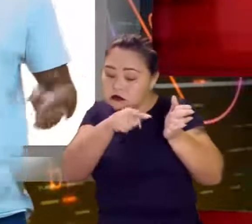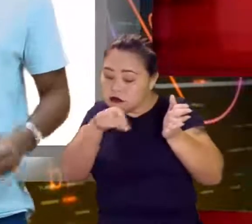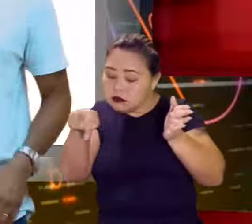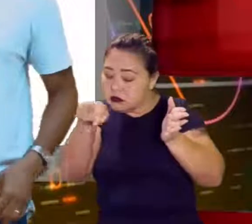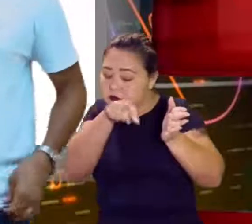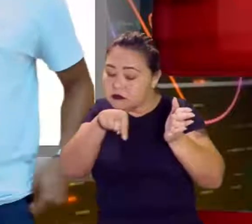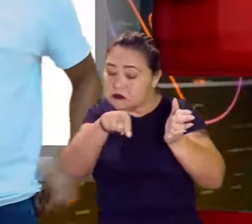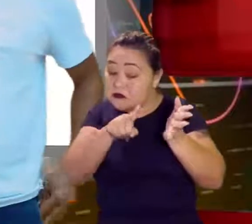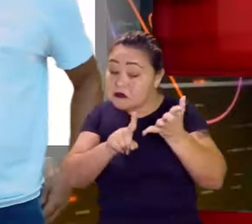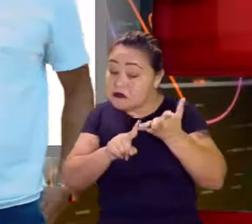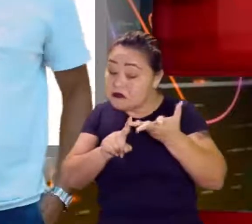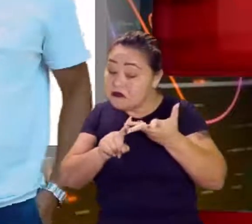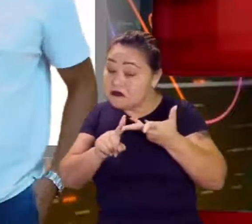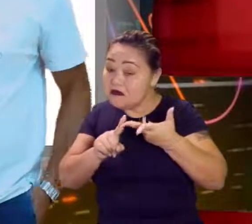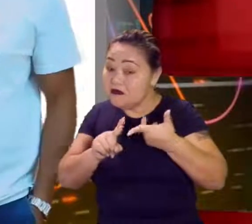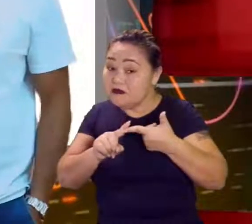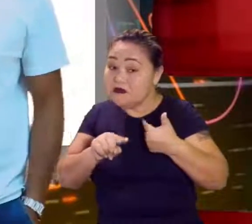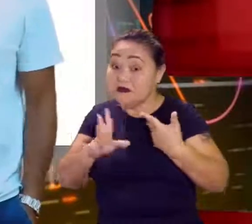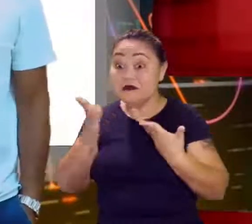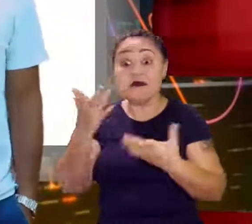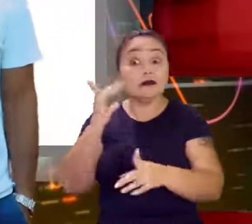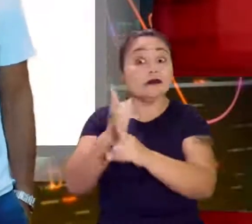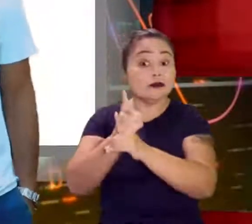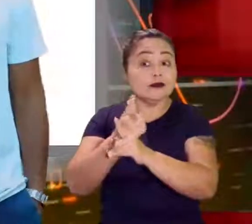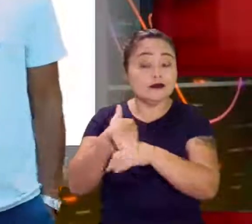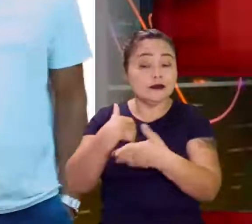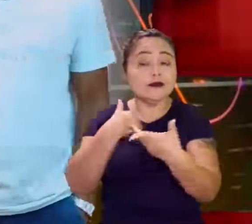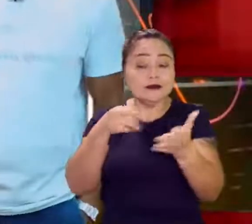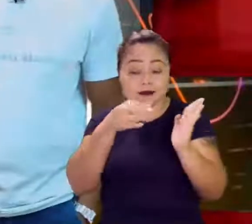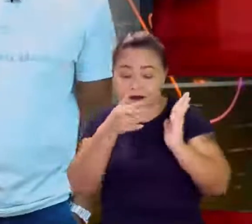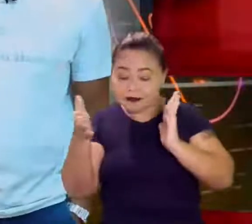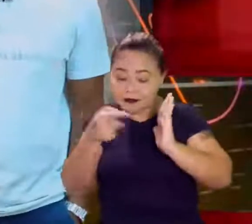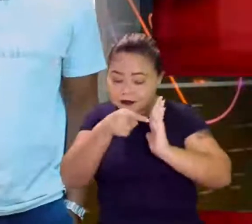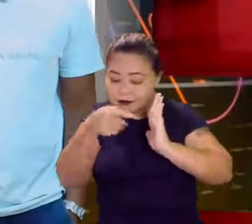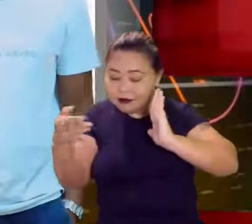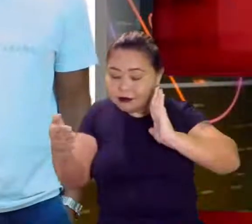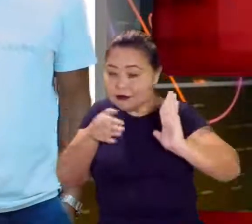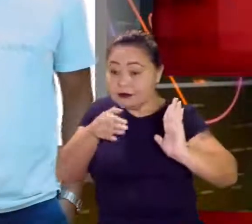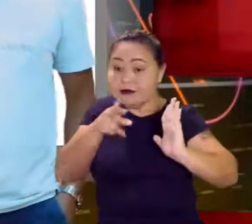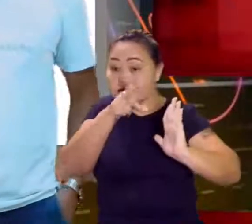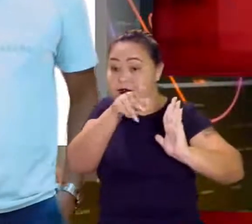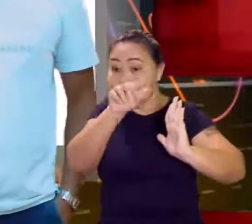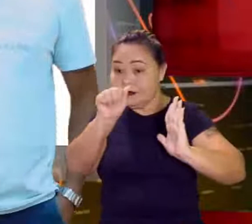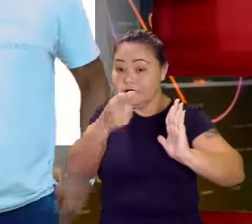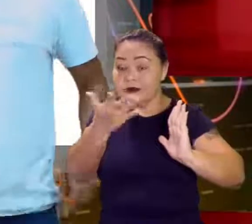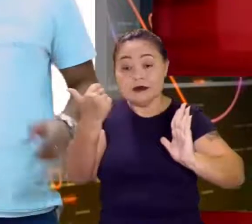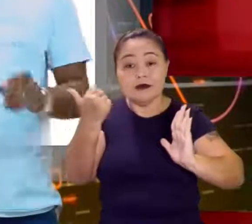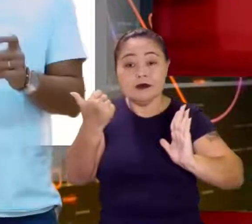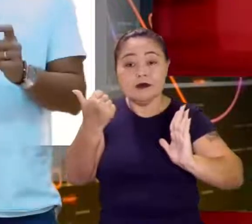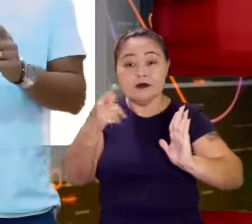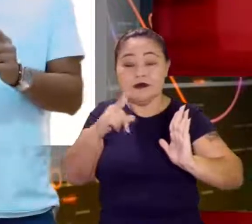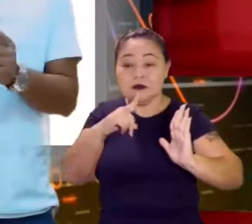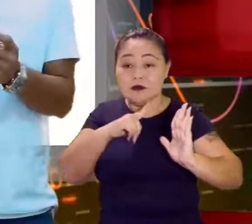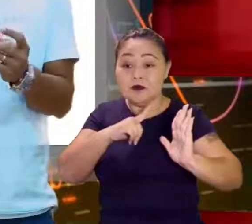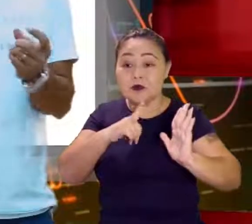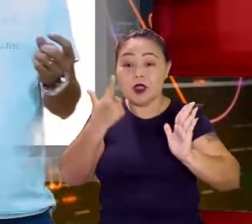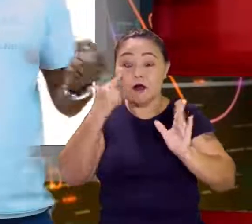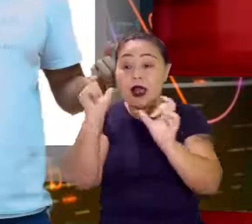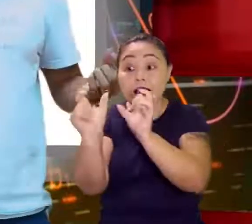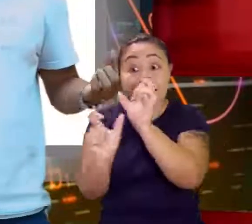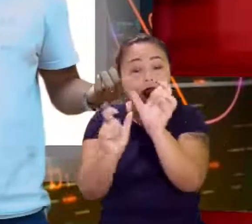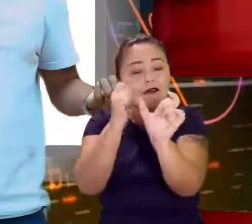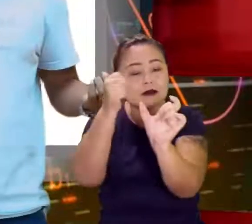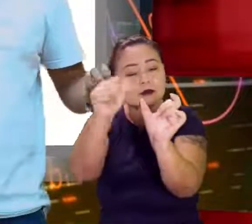um N termos. N termos. A gente vai descobrir quem são esses termos que estão no meio da nossa progressão. Quer ver? Então quer dizer que fazendo a análise morfológica